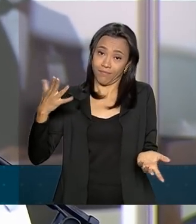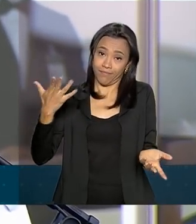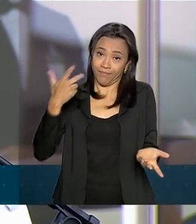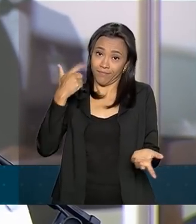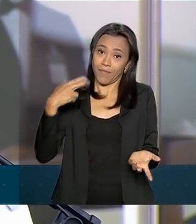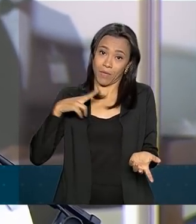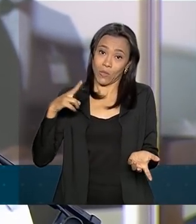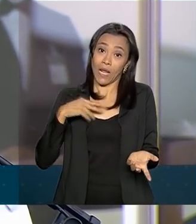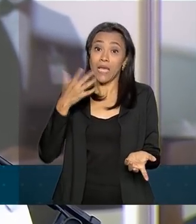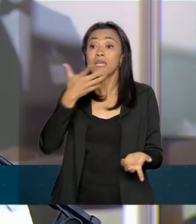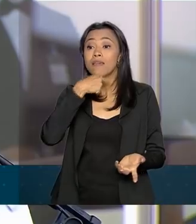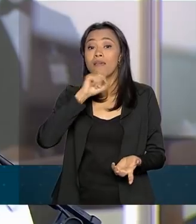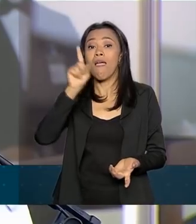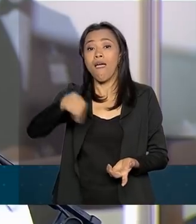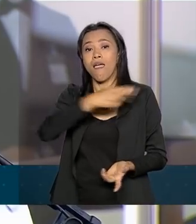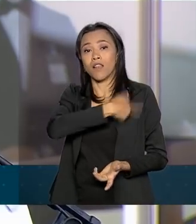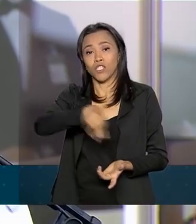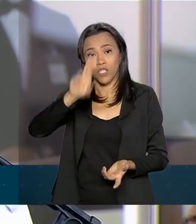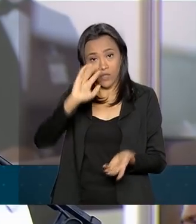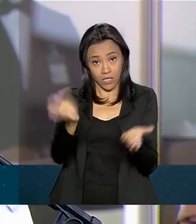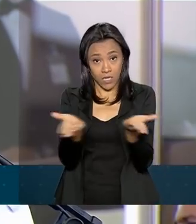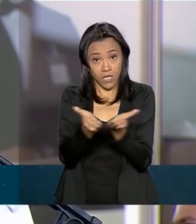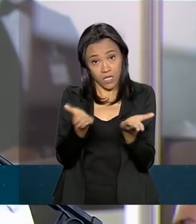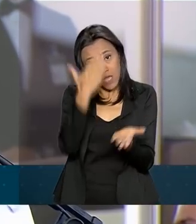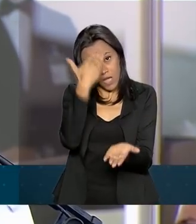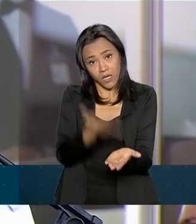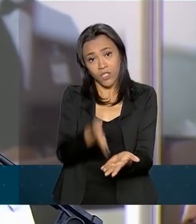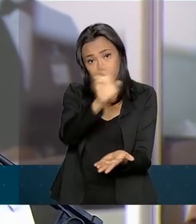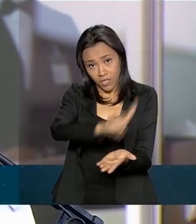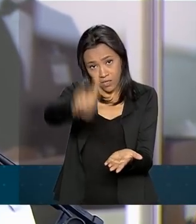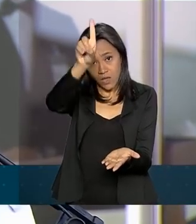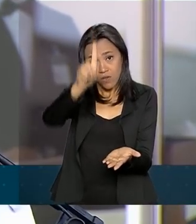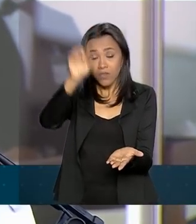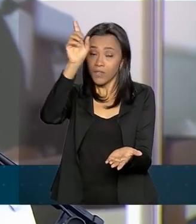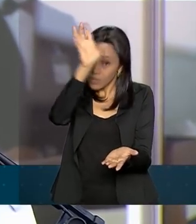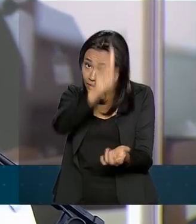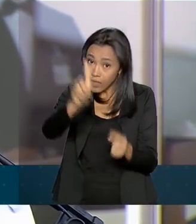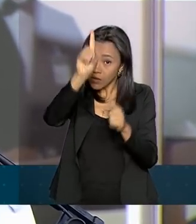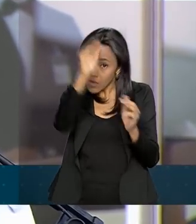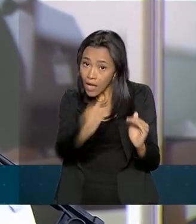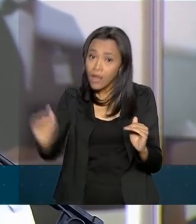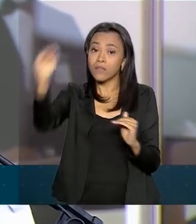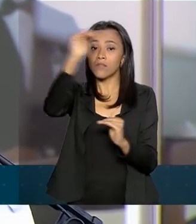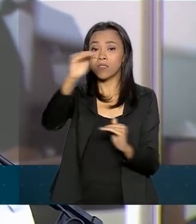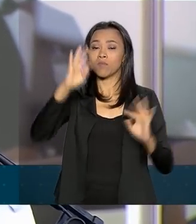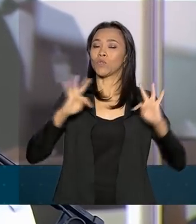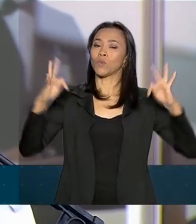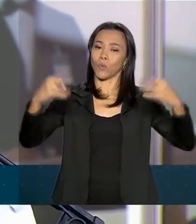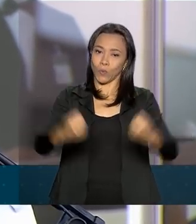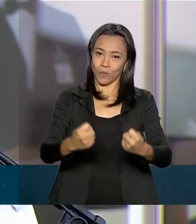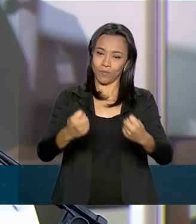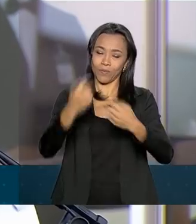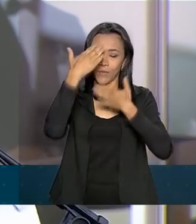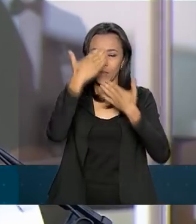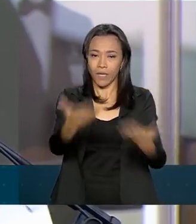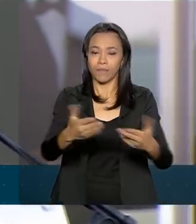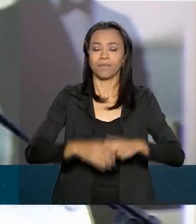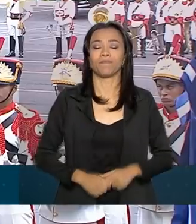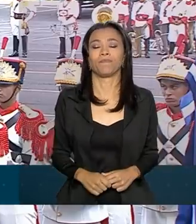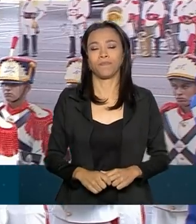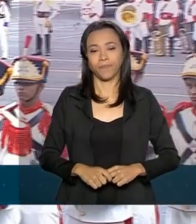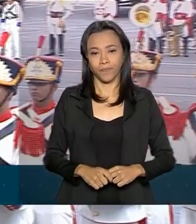aqueles que são religiosos, são cristãos e acreditam em Deus, para nós, Deus acima de todos. Muito obrigado.